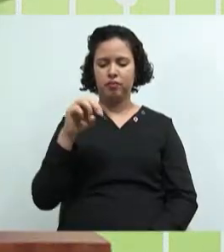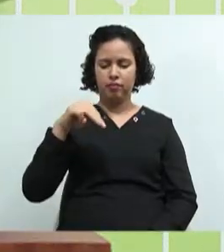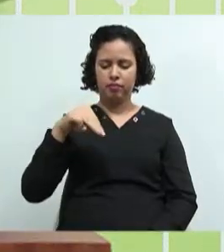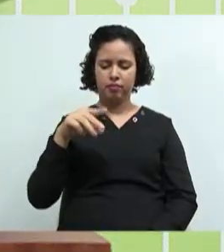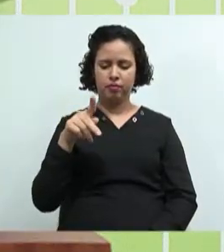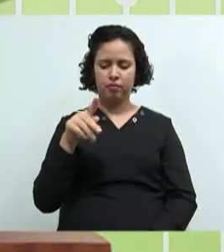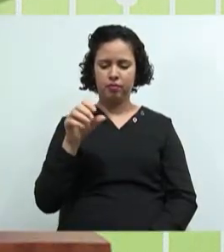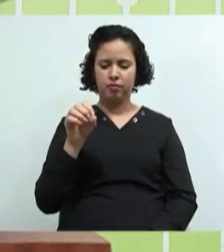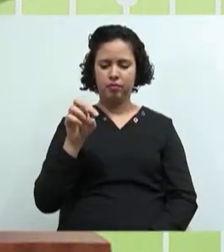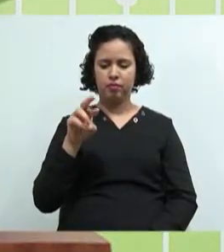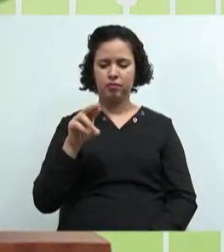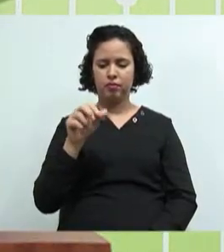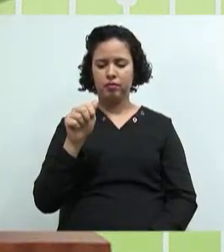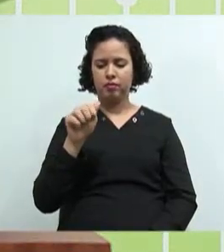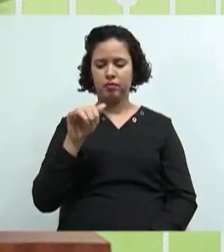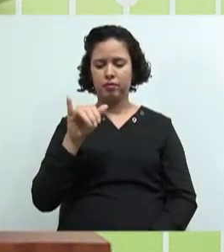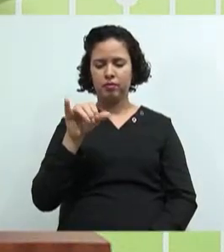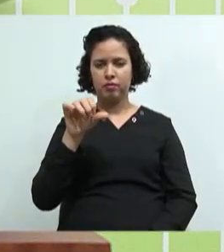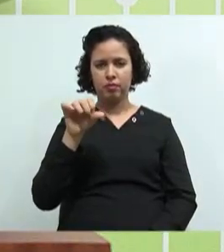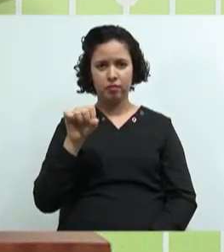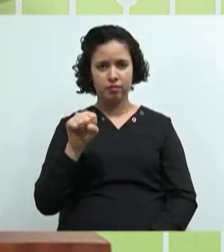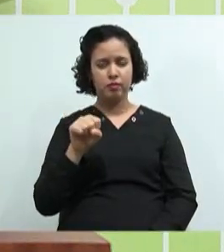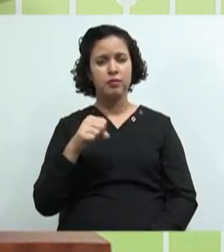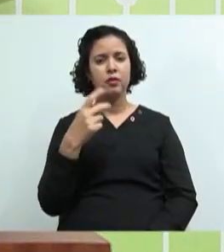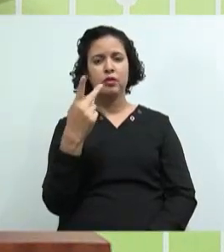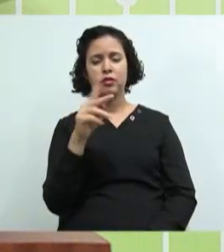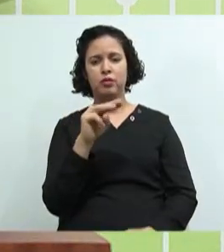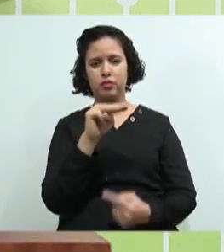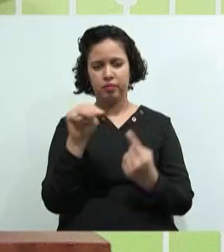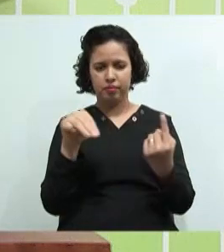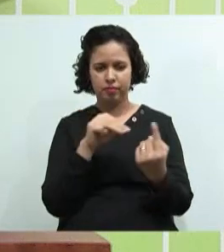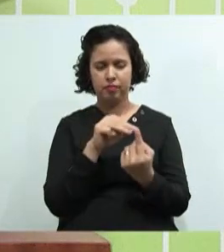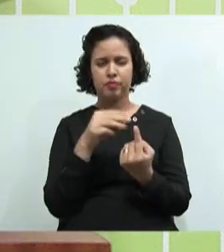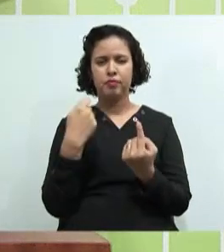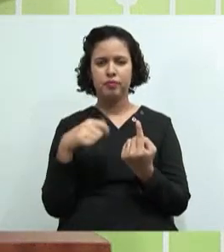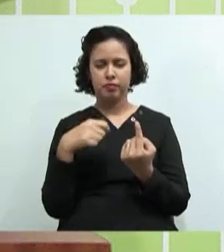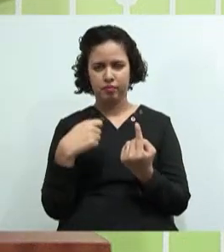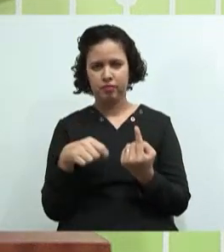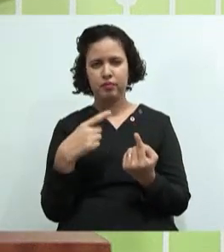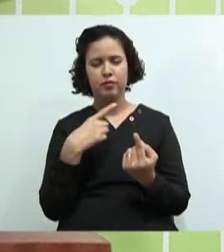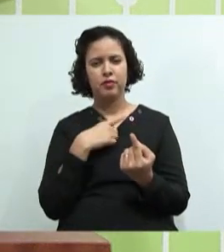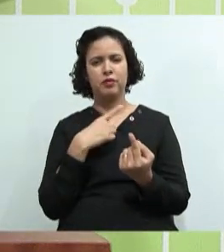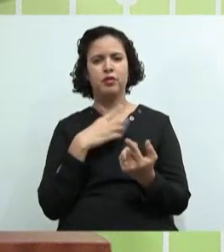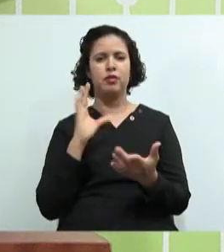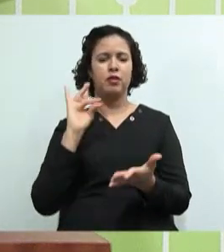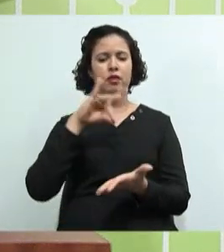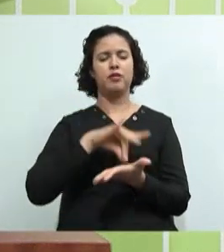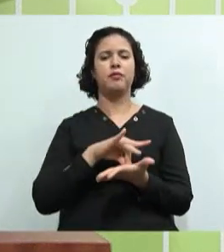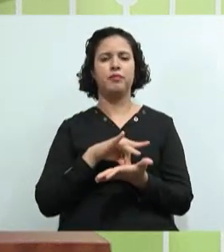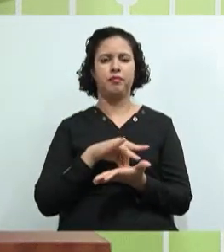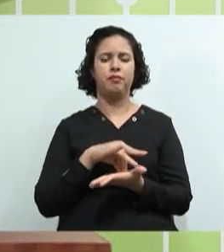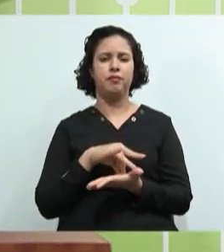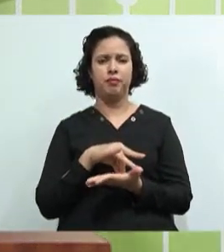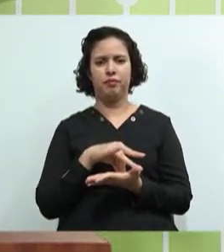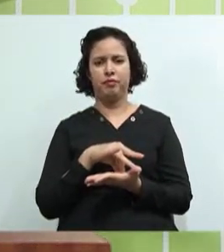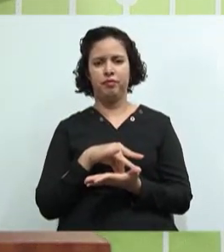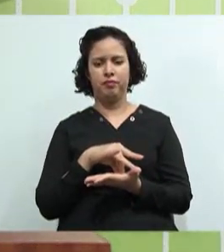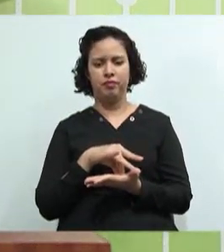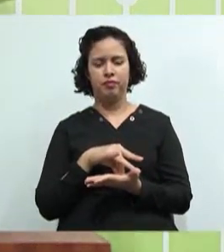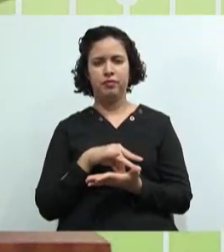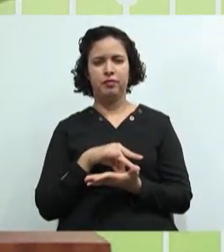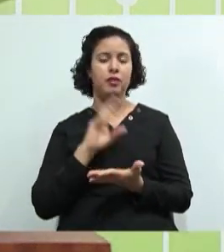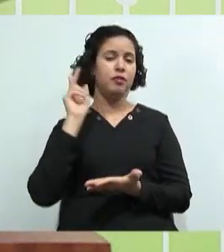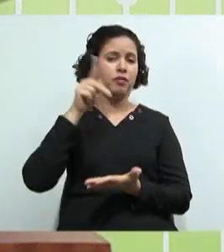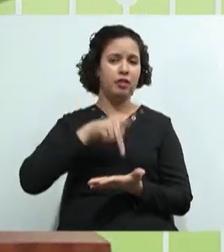precisa ser realista. Por isso que eu coloquei o exemplo da Ferrari. Eu tenho condições de comprar uma Ferrari? Sendo realista na